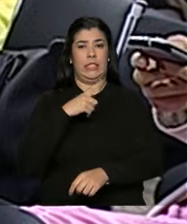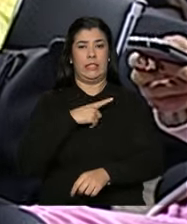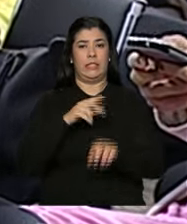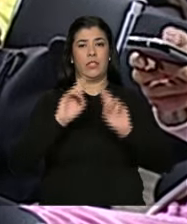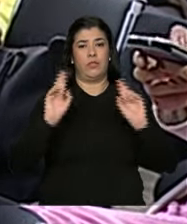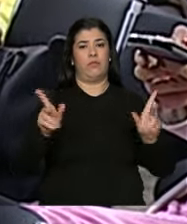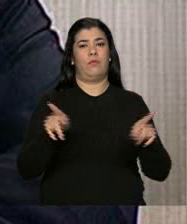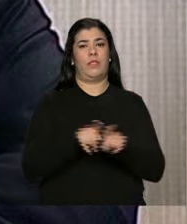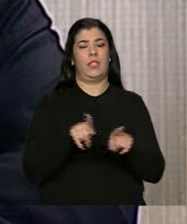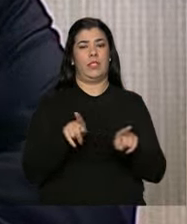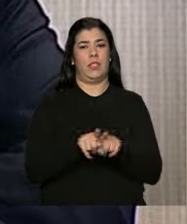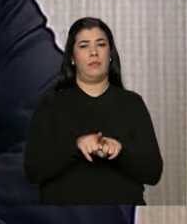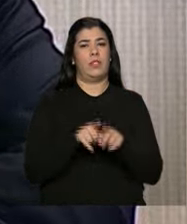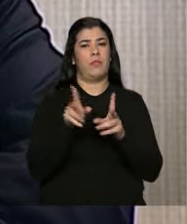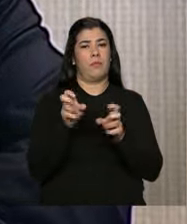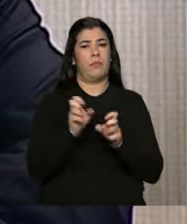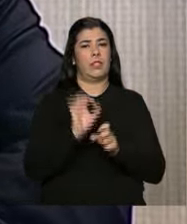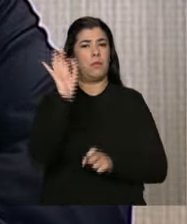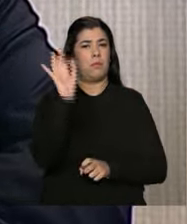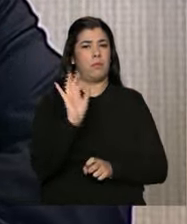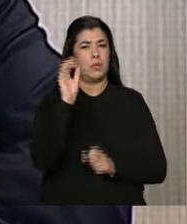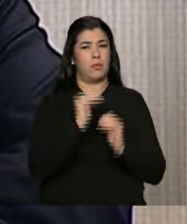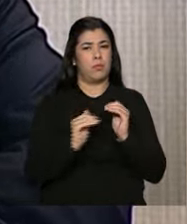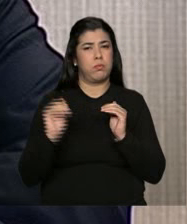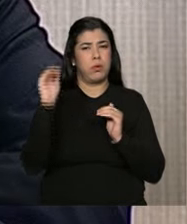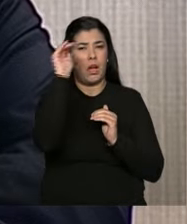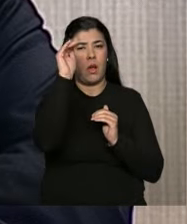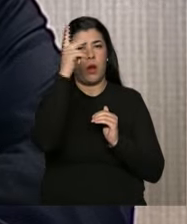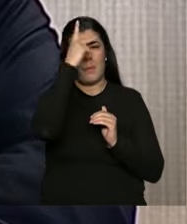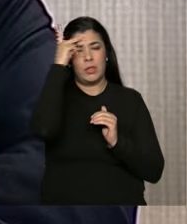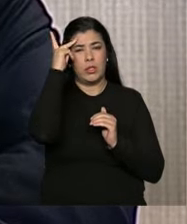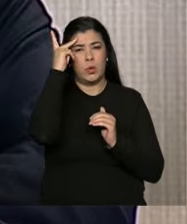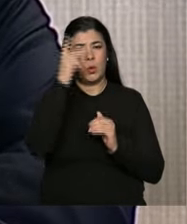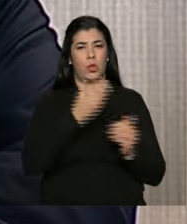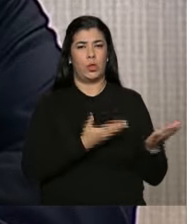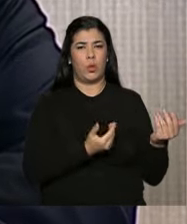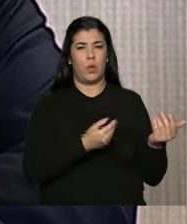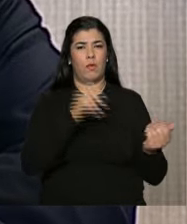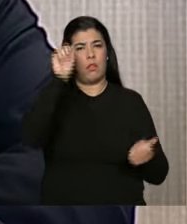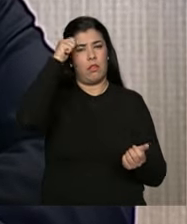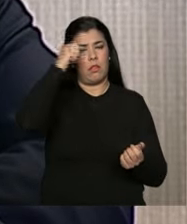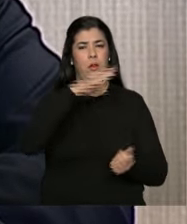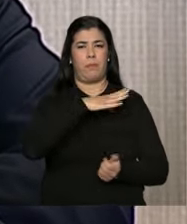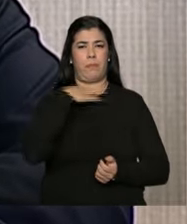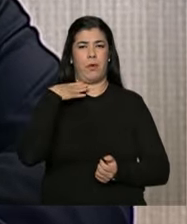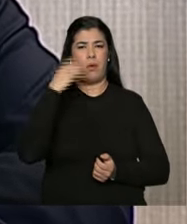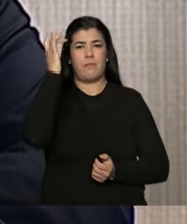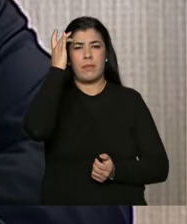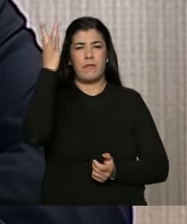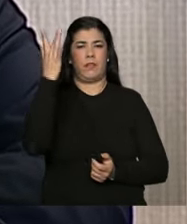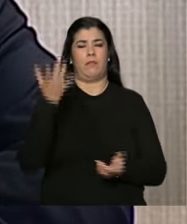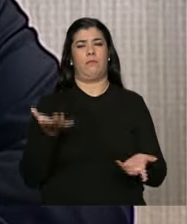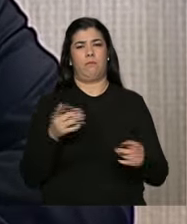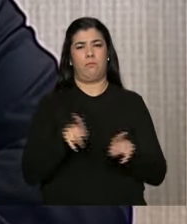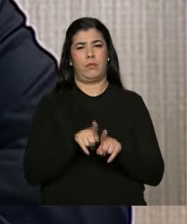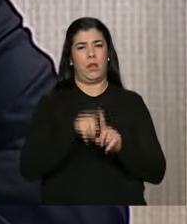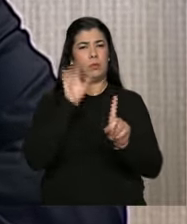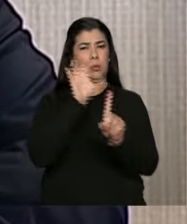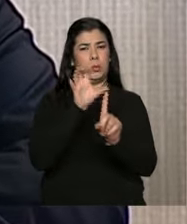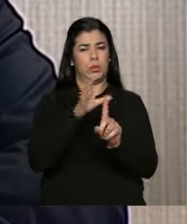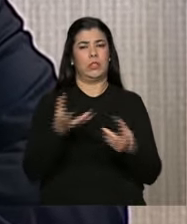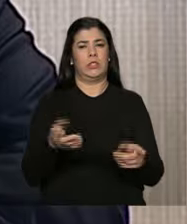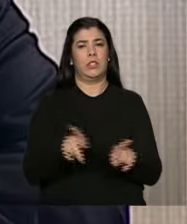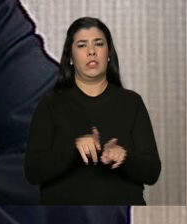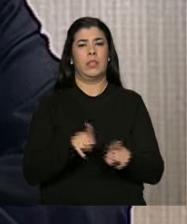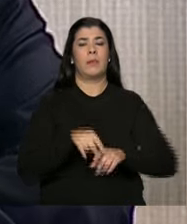crescimento eh de mortes da juventude negra, o que nos preocupa e e é fruto um pouco de reflexão do governo e não só de reflexão, mas de